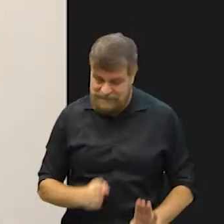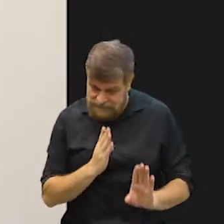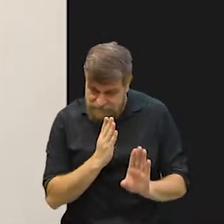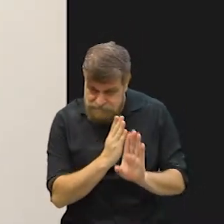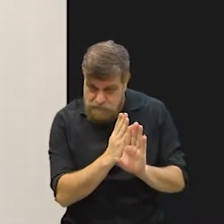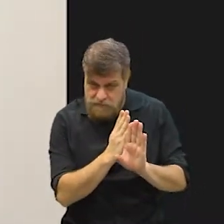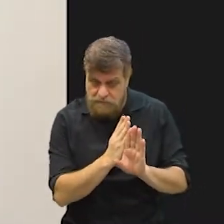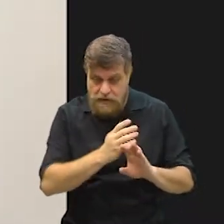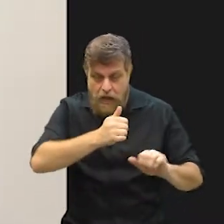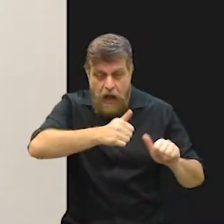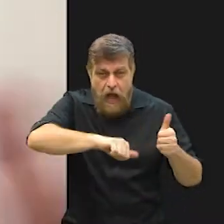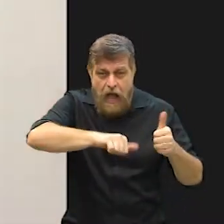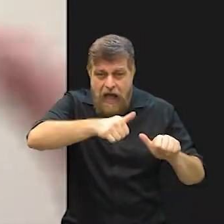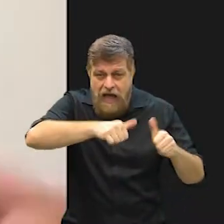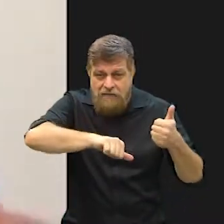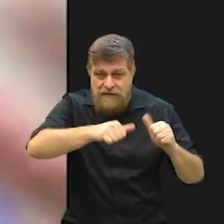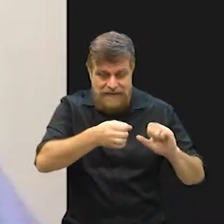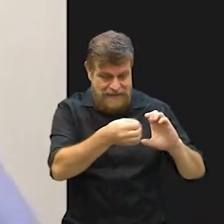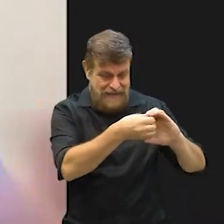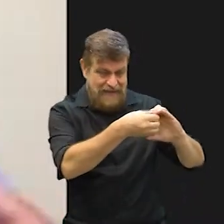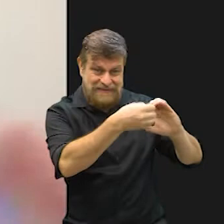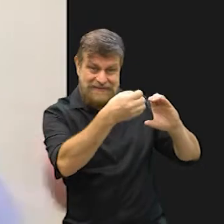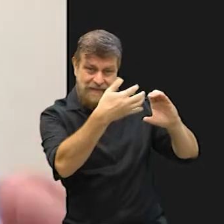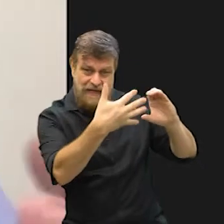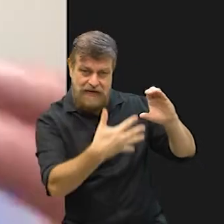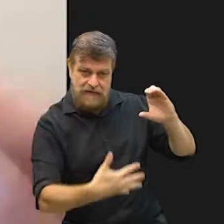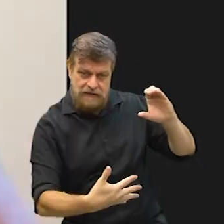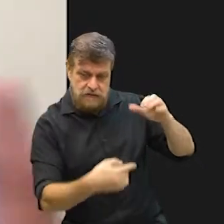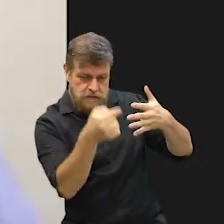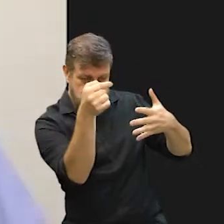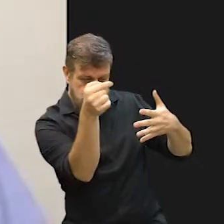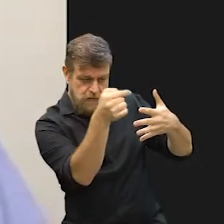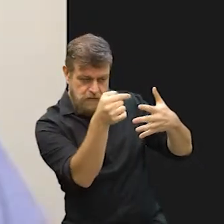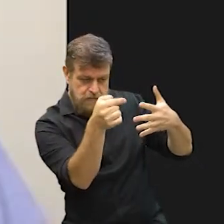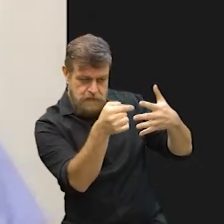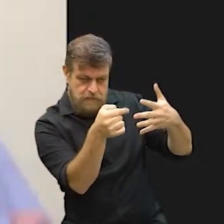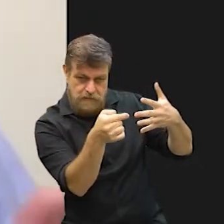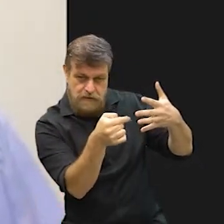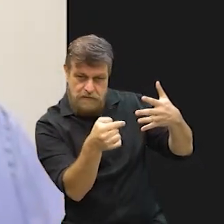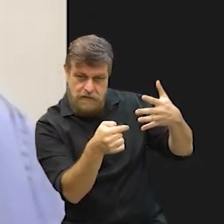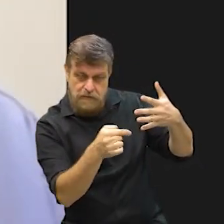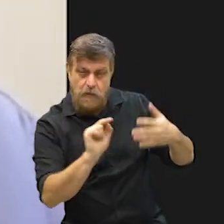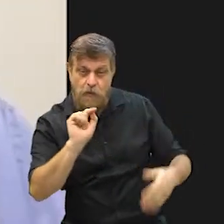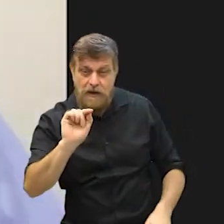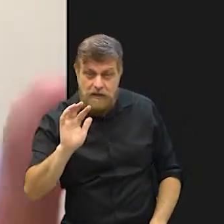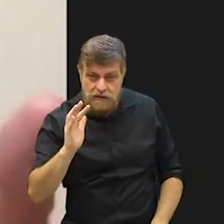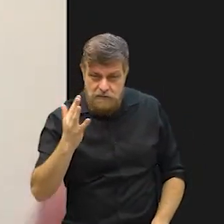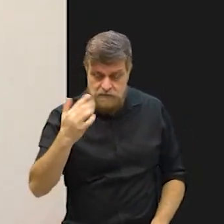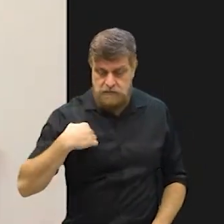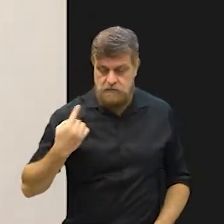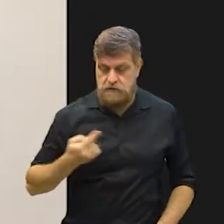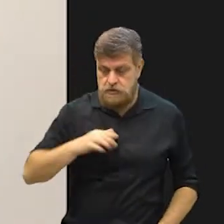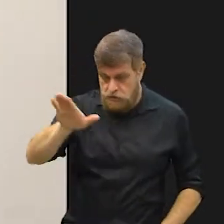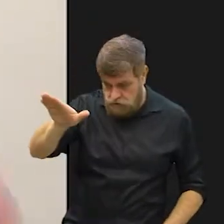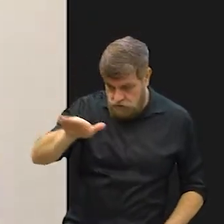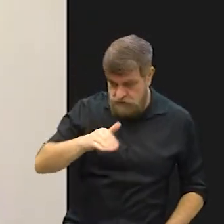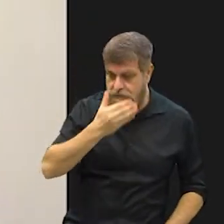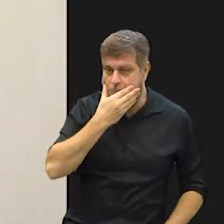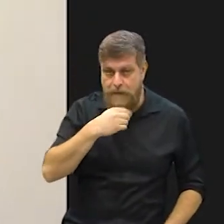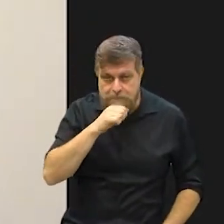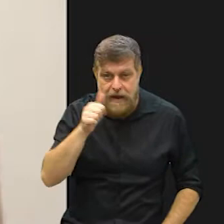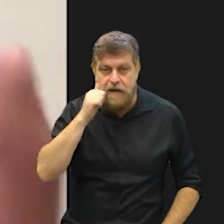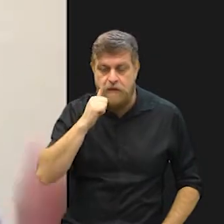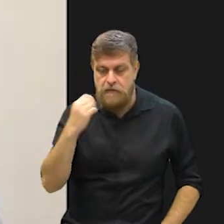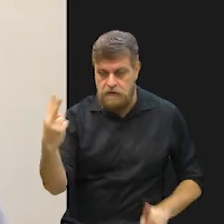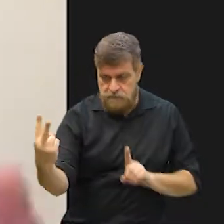diagnóstico, a gente vai avaliar quais são as características da alteração que o bebê tem, para poder explicar para os